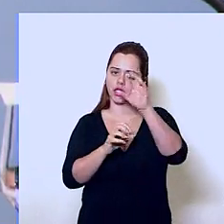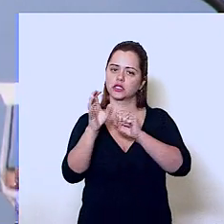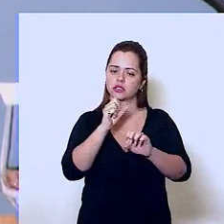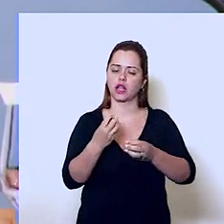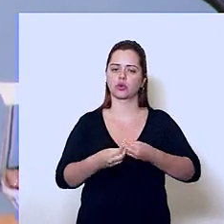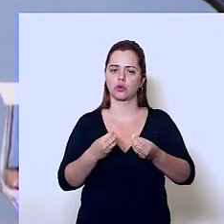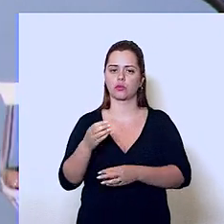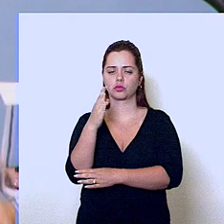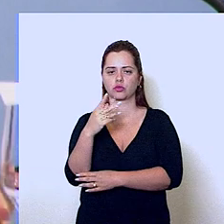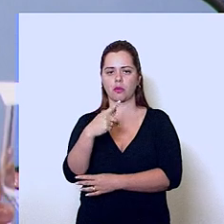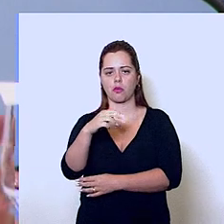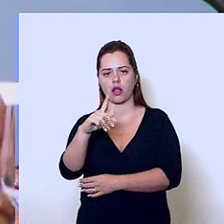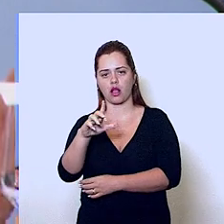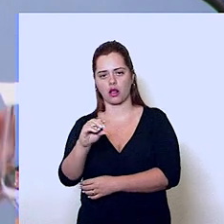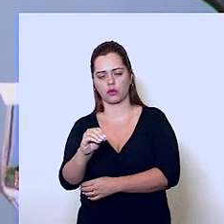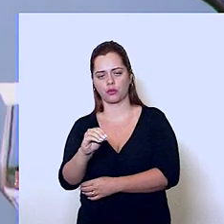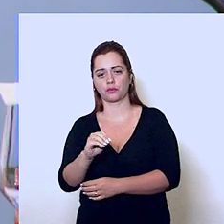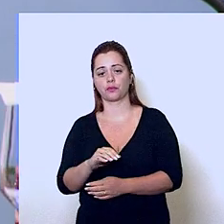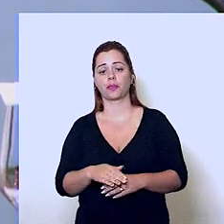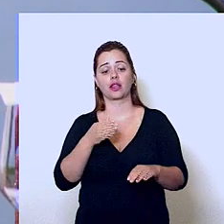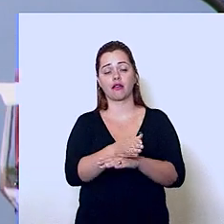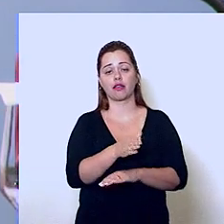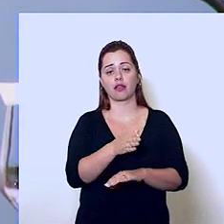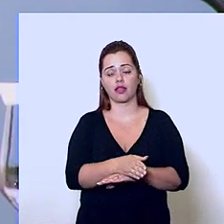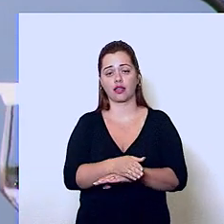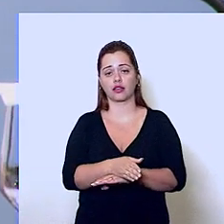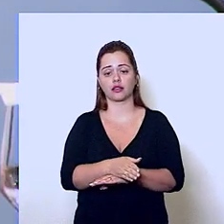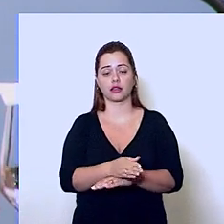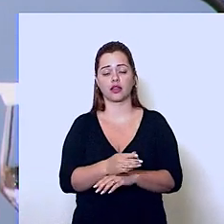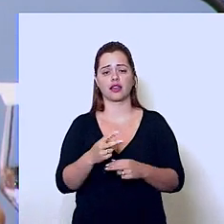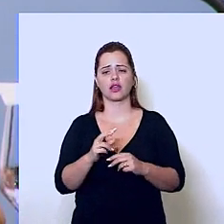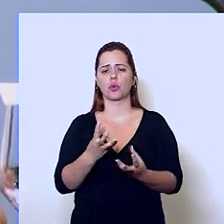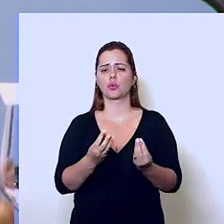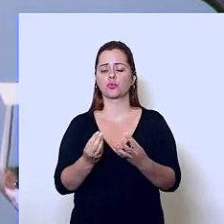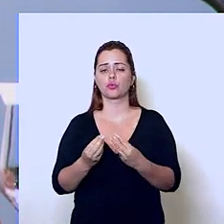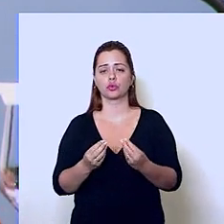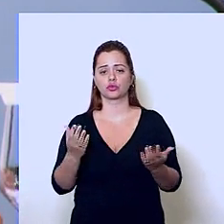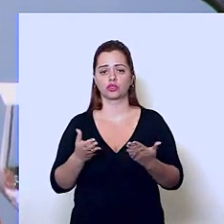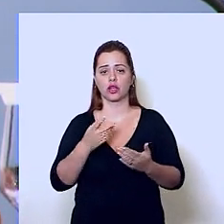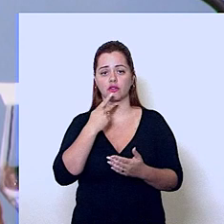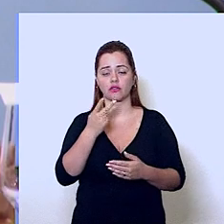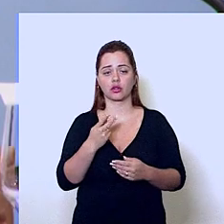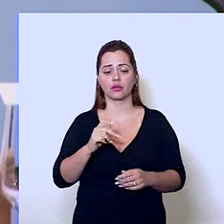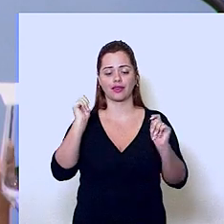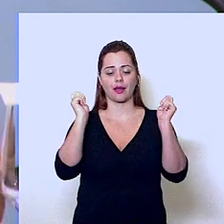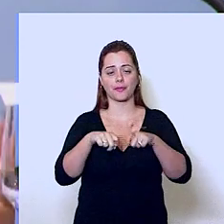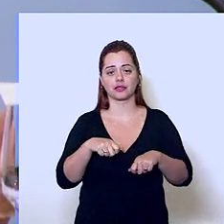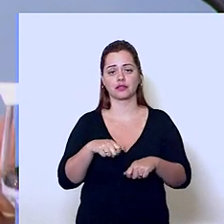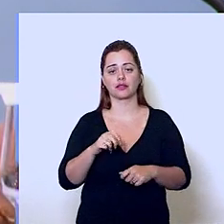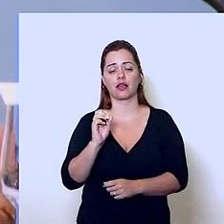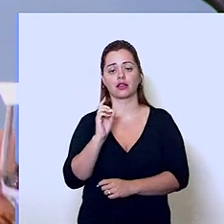Tarso. E aí entra aquela característica que vários já mencionaram, da capacidade dele de, vamos chamar